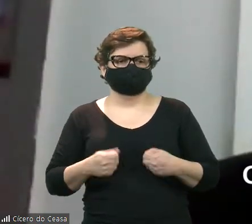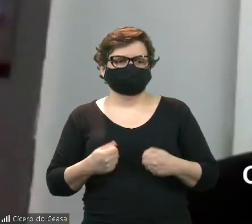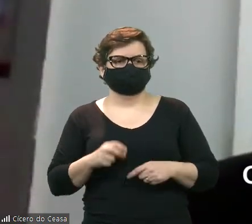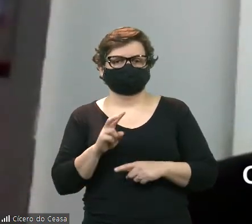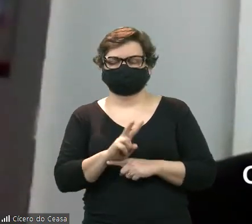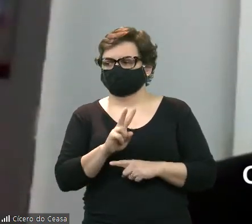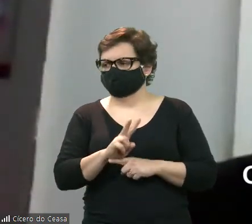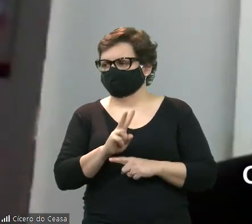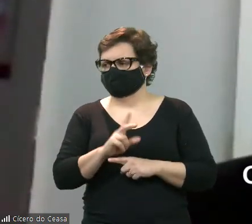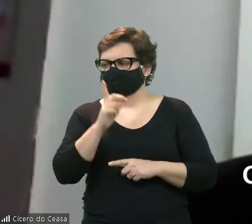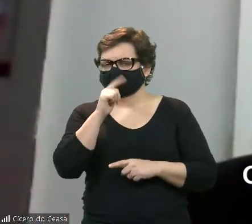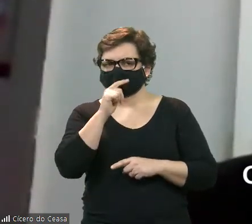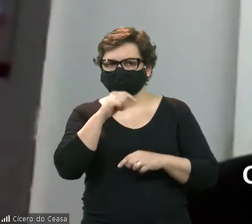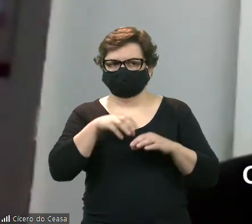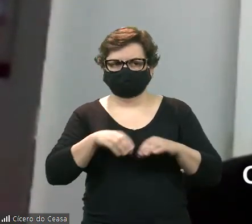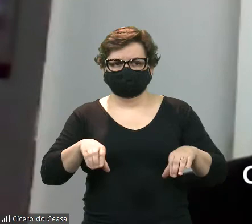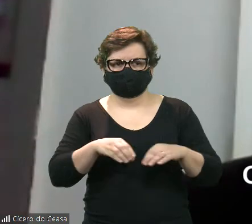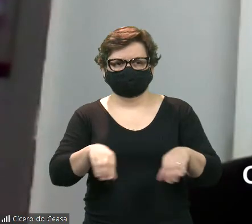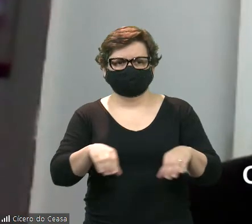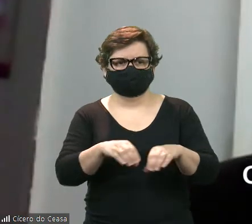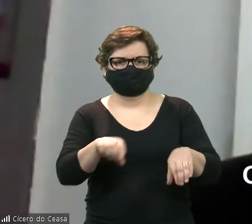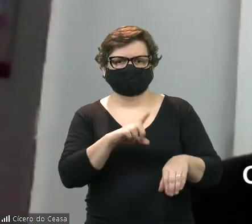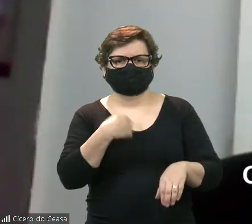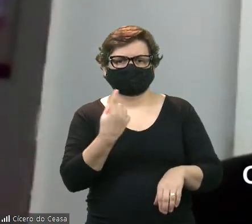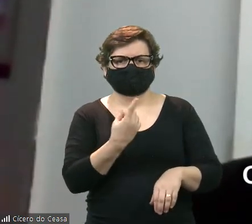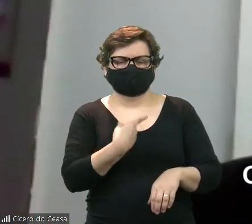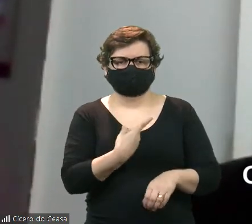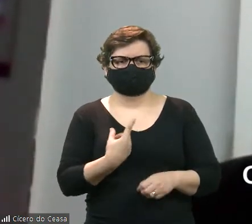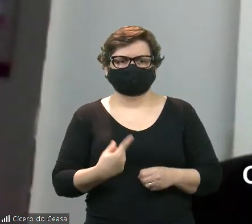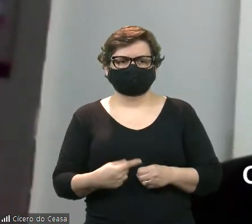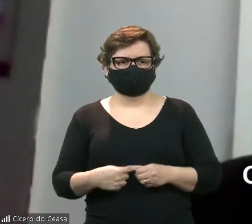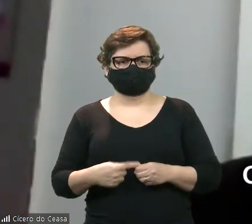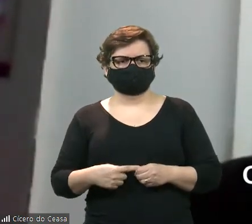cidade, que isso vai dar um norte ainda maior,